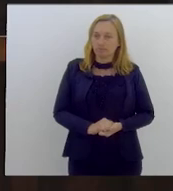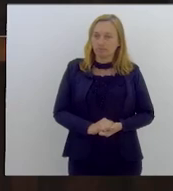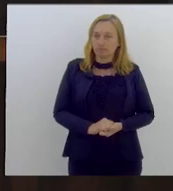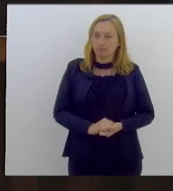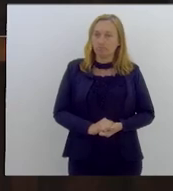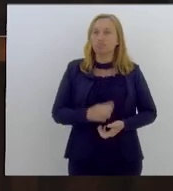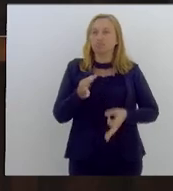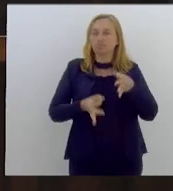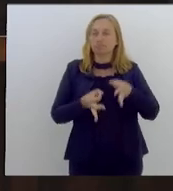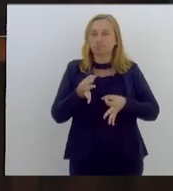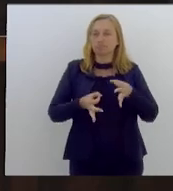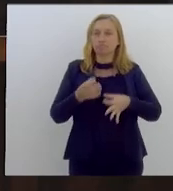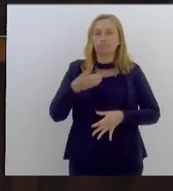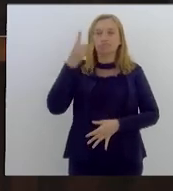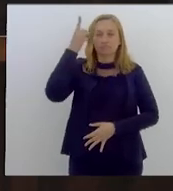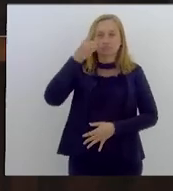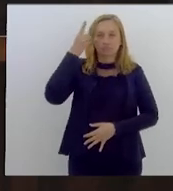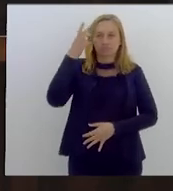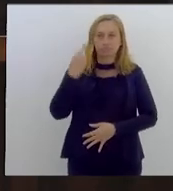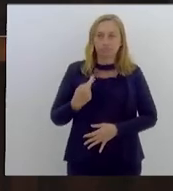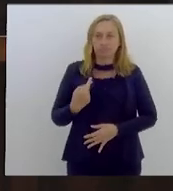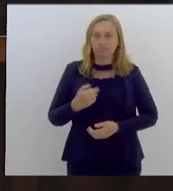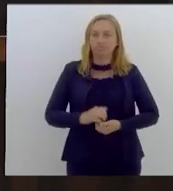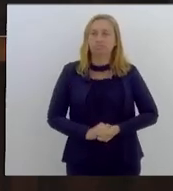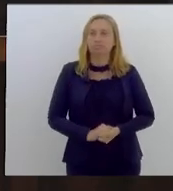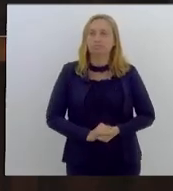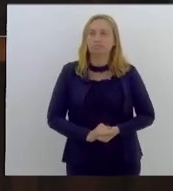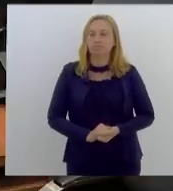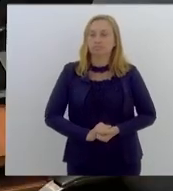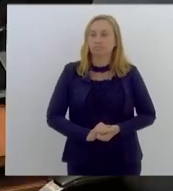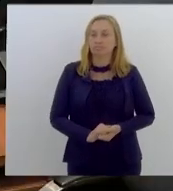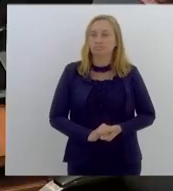Para discutir, deputada Renata Souza.